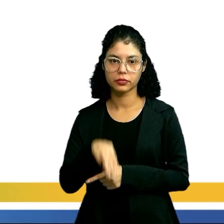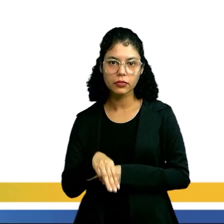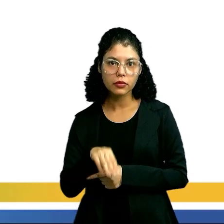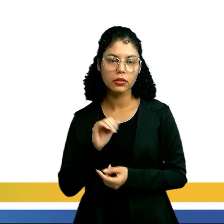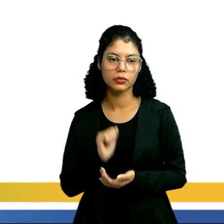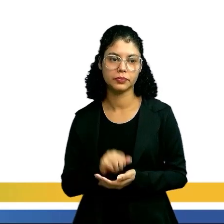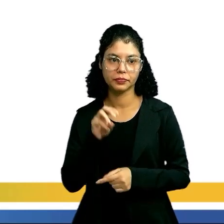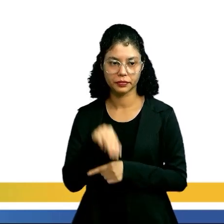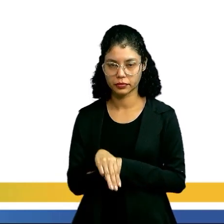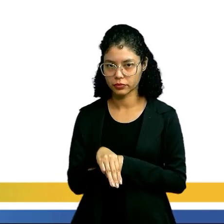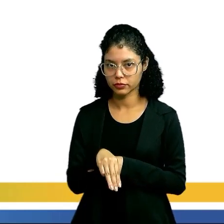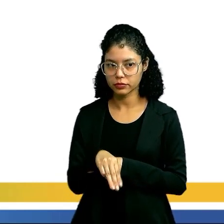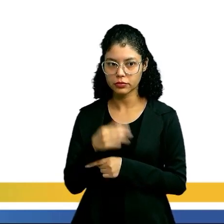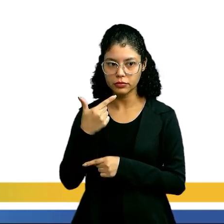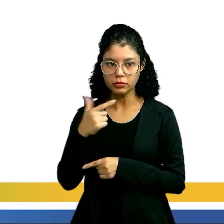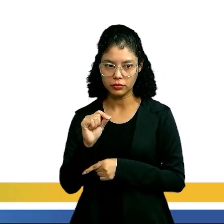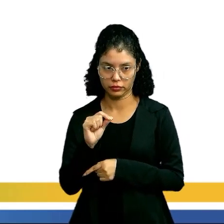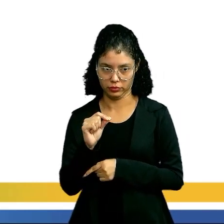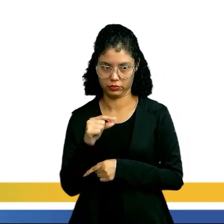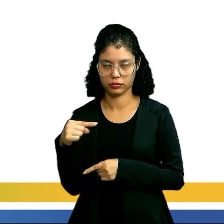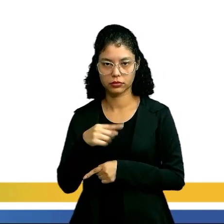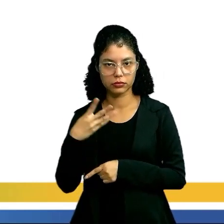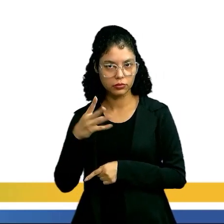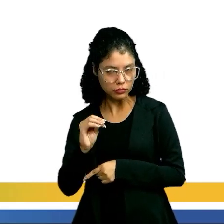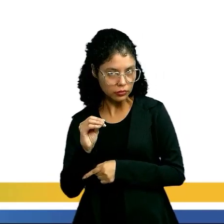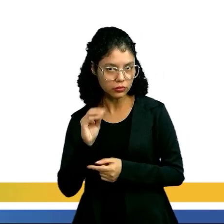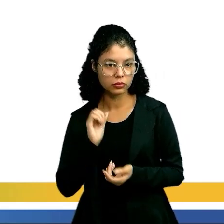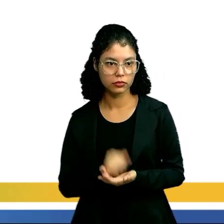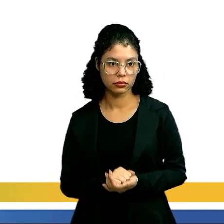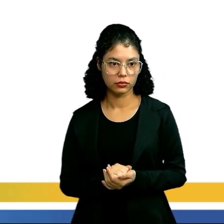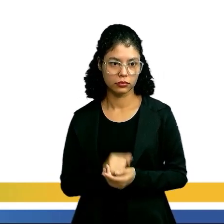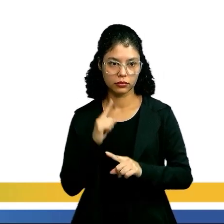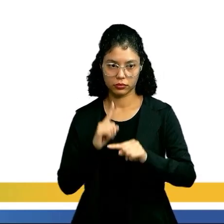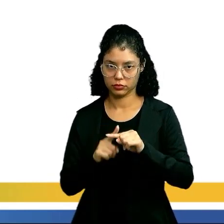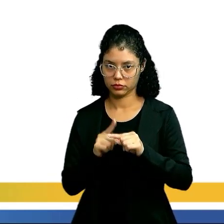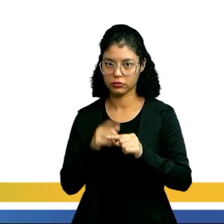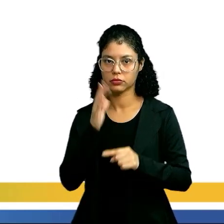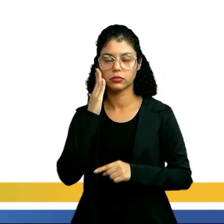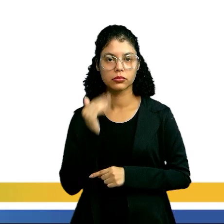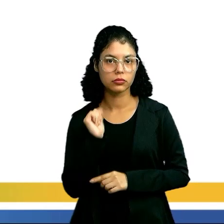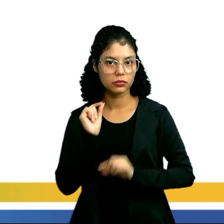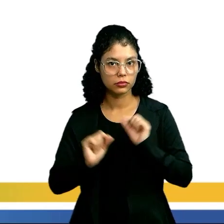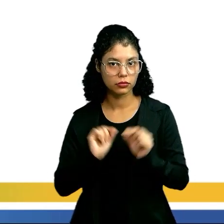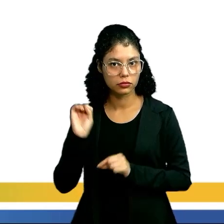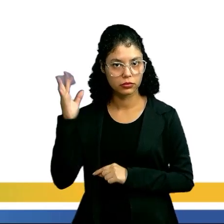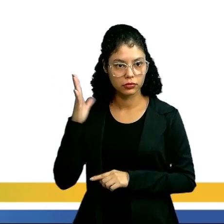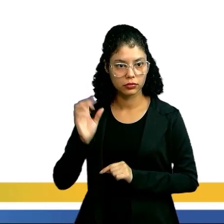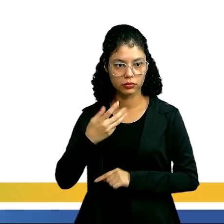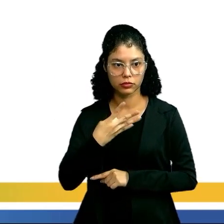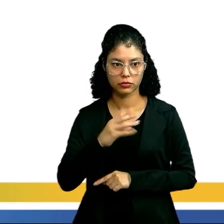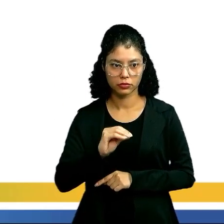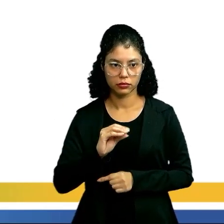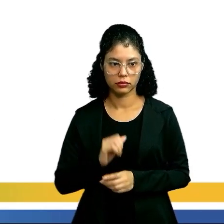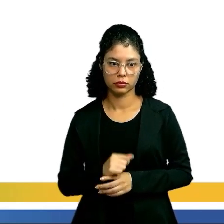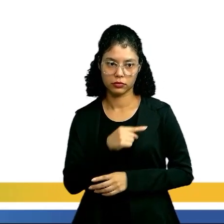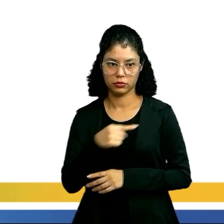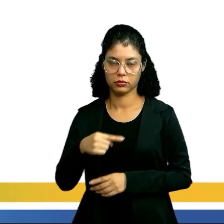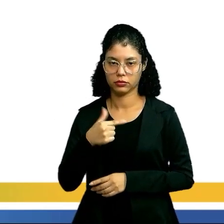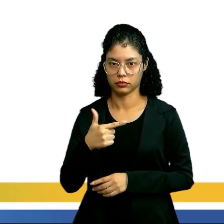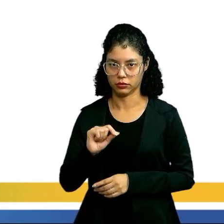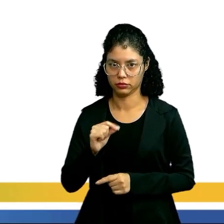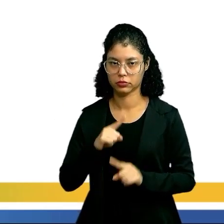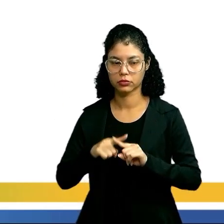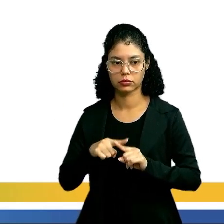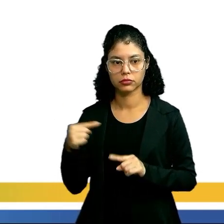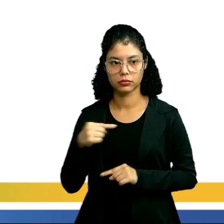Então, vai ficar M elevado a menos 40. Mas eu sei que, nesse caso, menos 40 é M elevado a 20